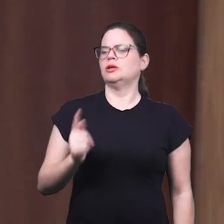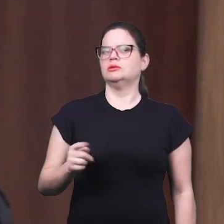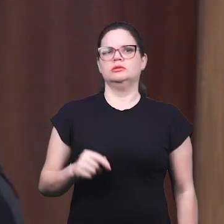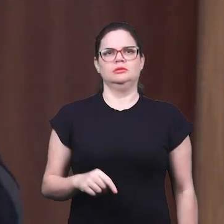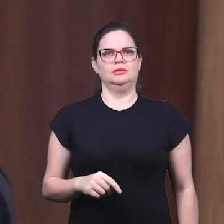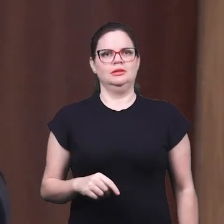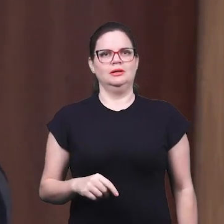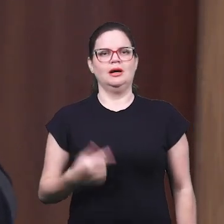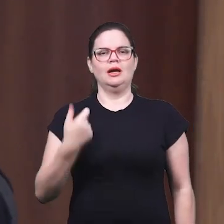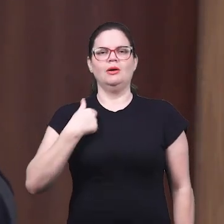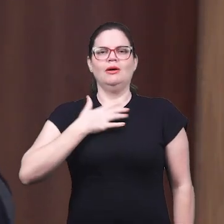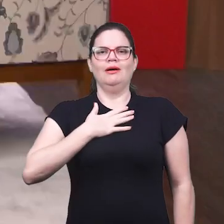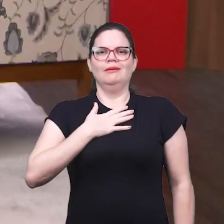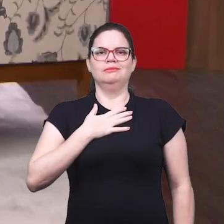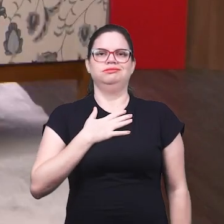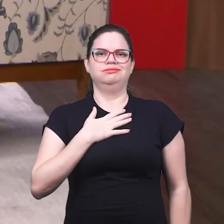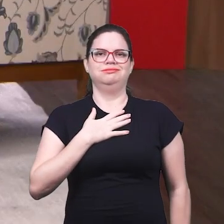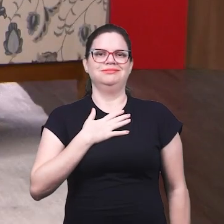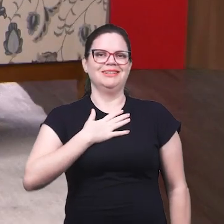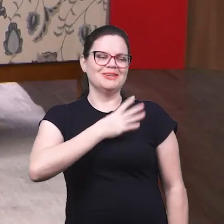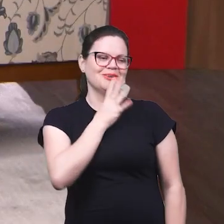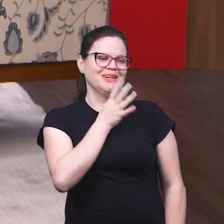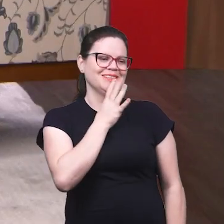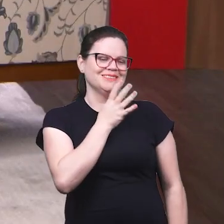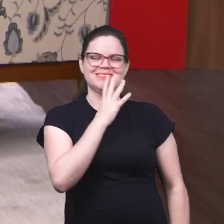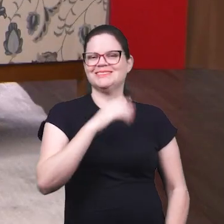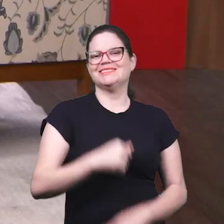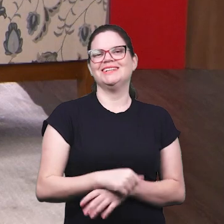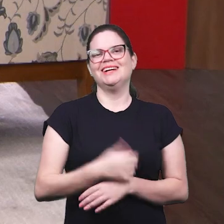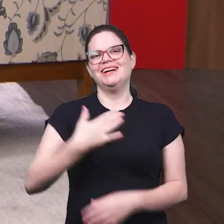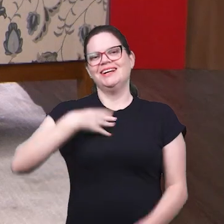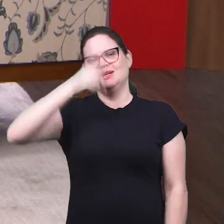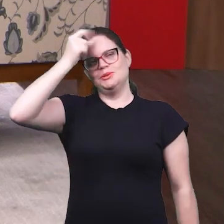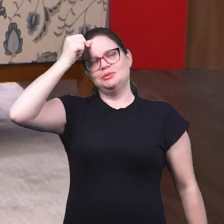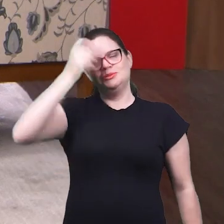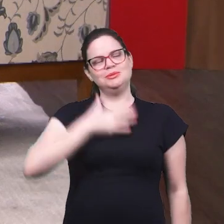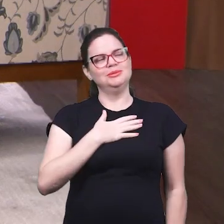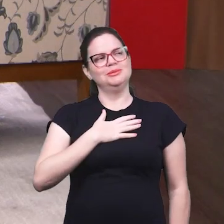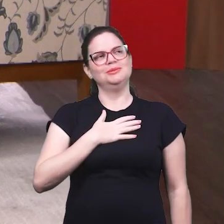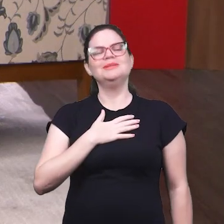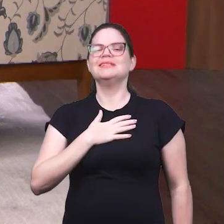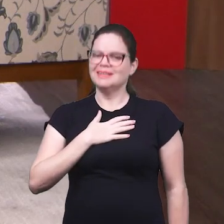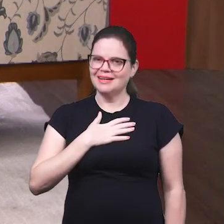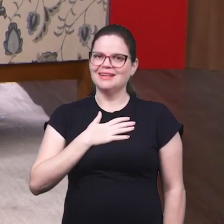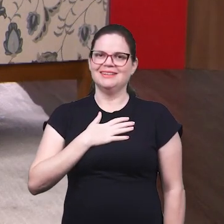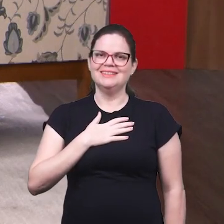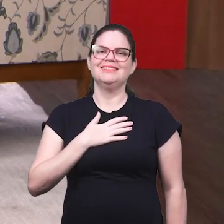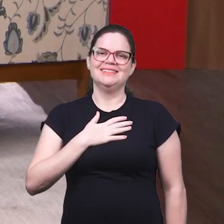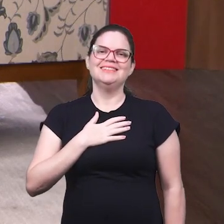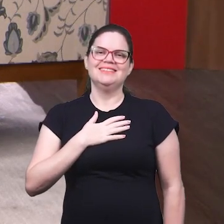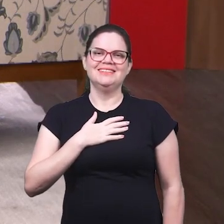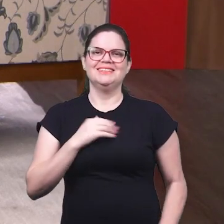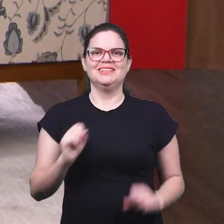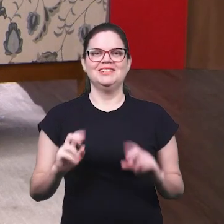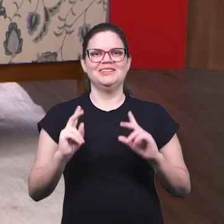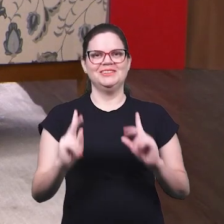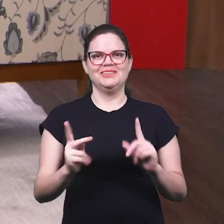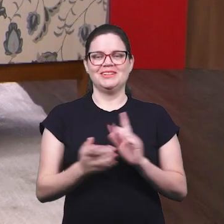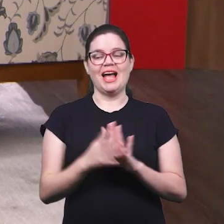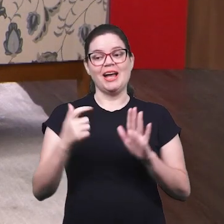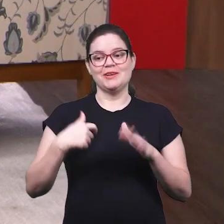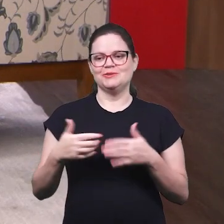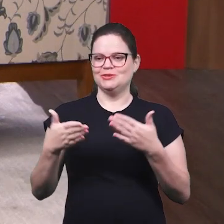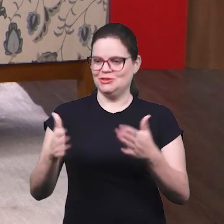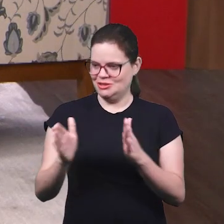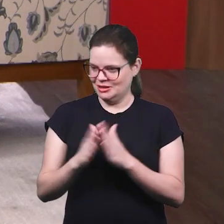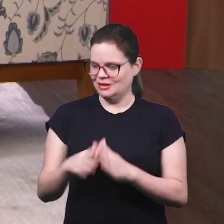Digo, que alívio. Esse eu conheço. Que alívio. Muito bom. Que alívio. Aí que eu cheguei em casa,